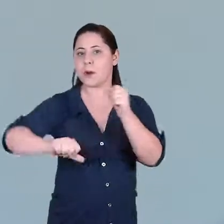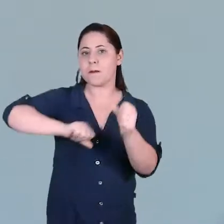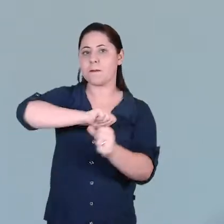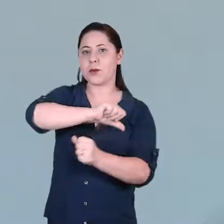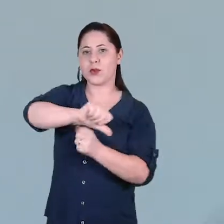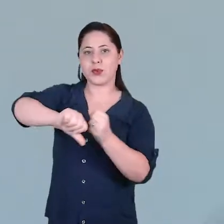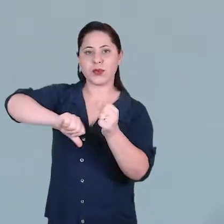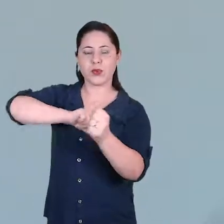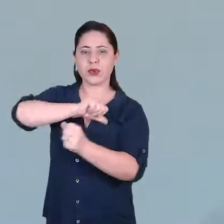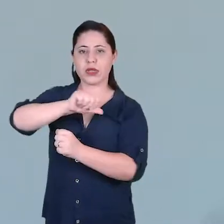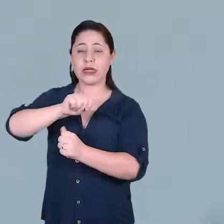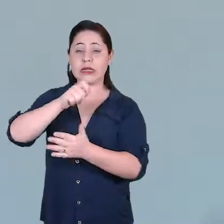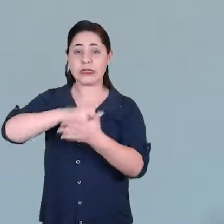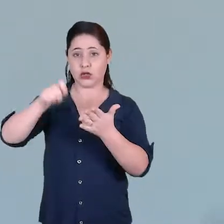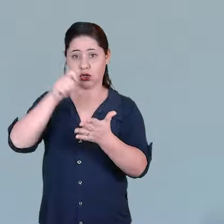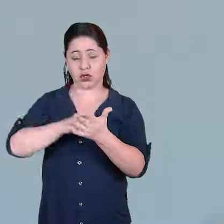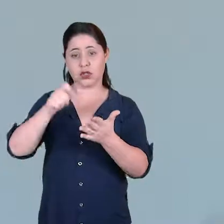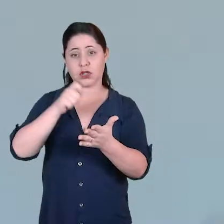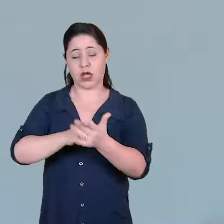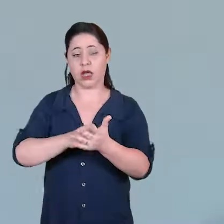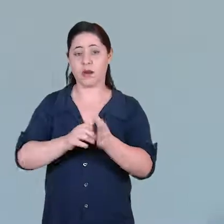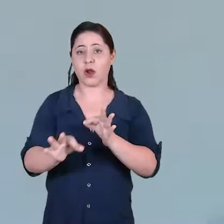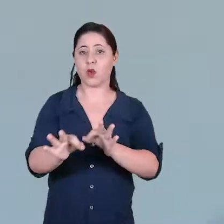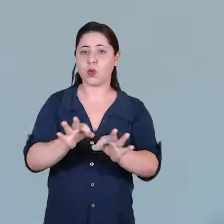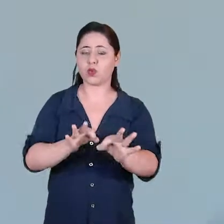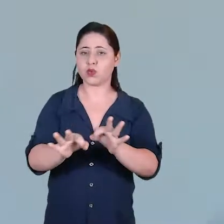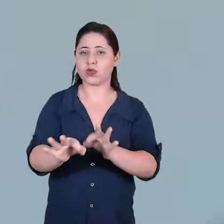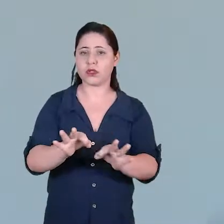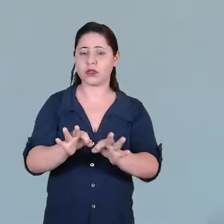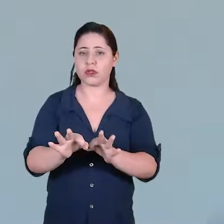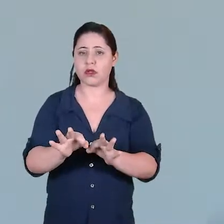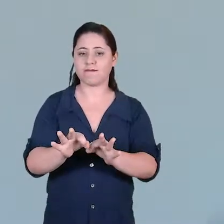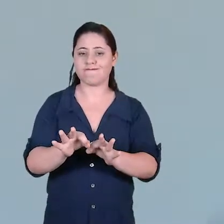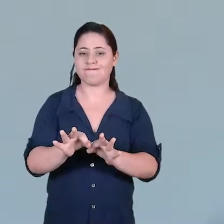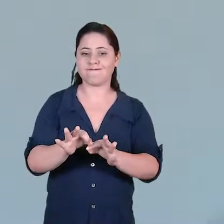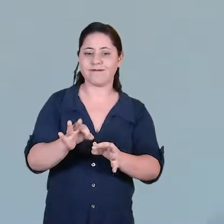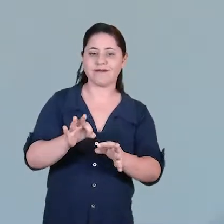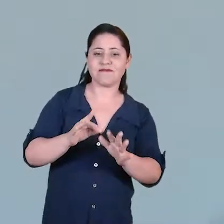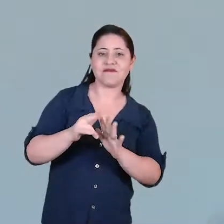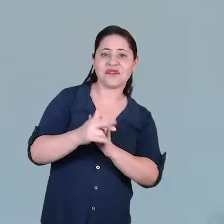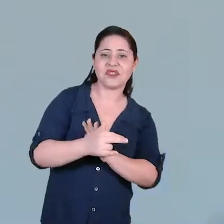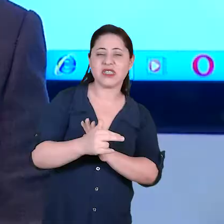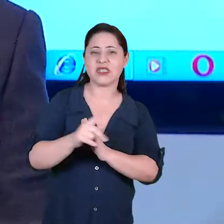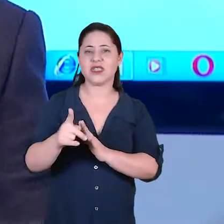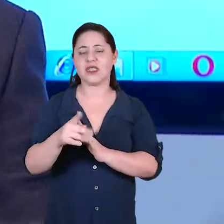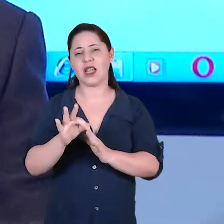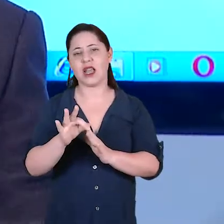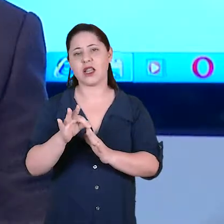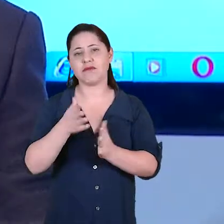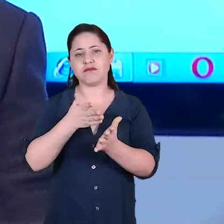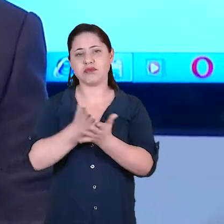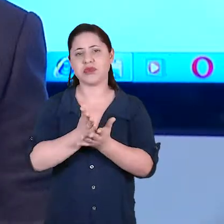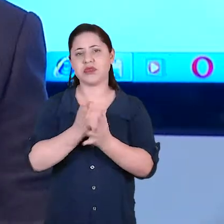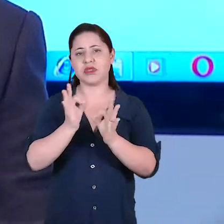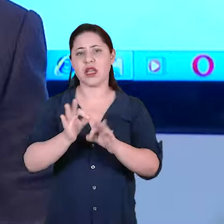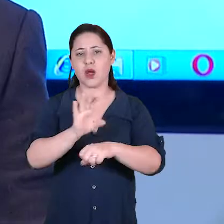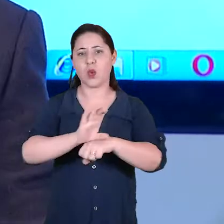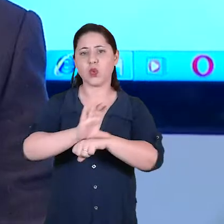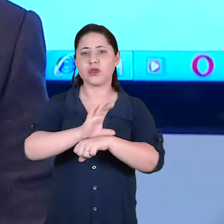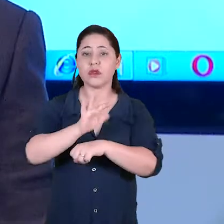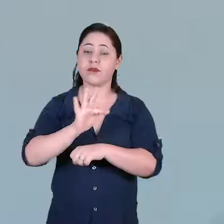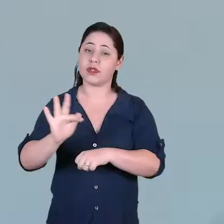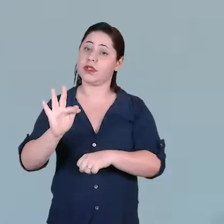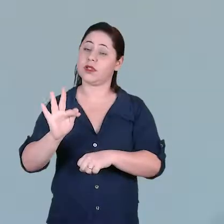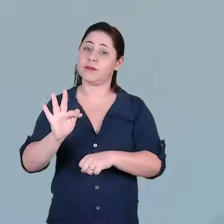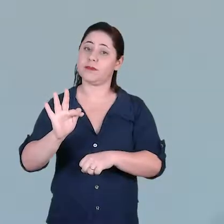podem ser editadas para regulamentar situações que não ficaram totalmente conduzidas na Constituição